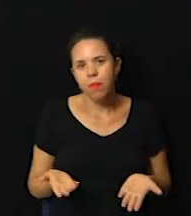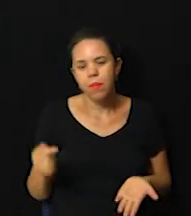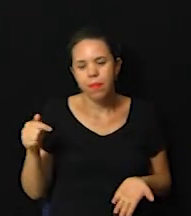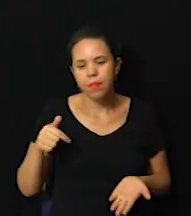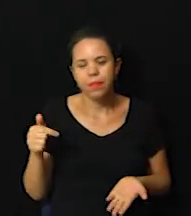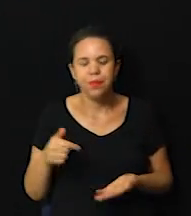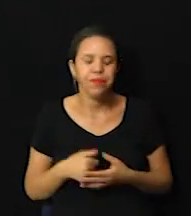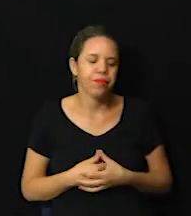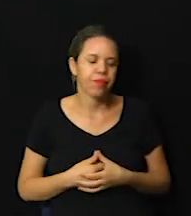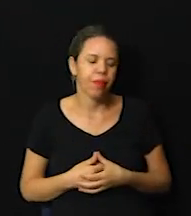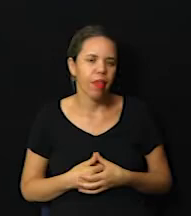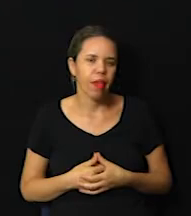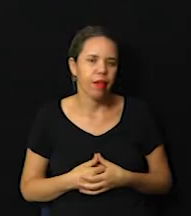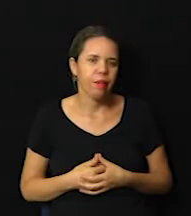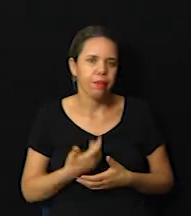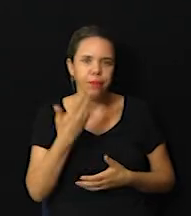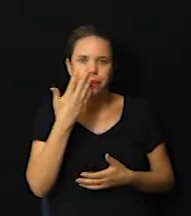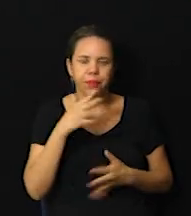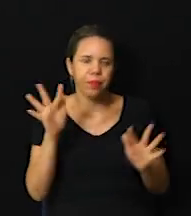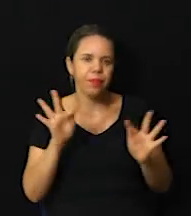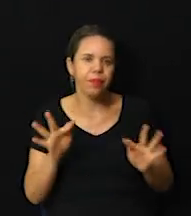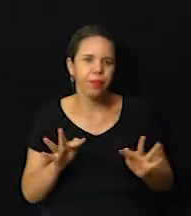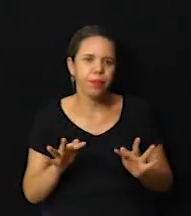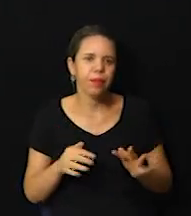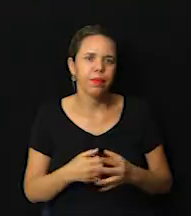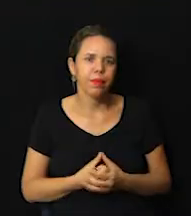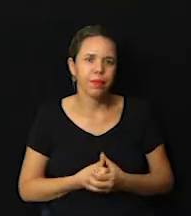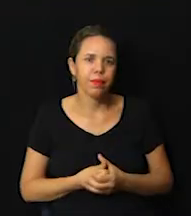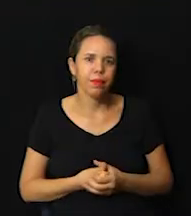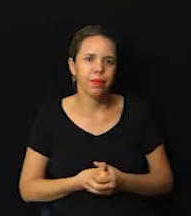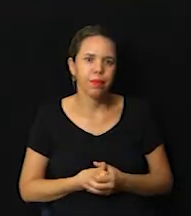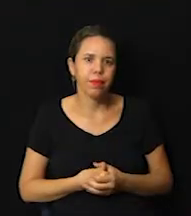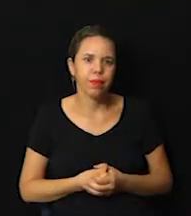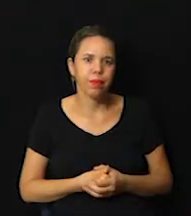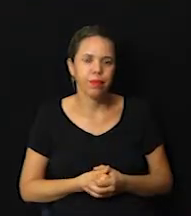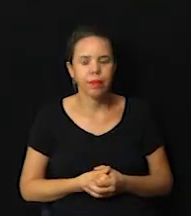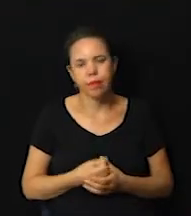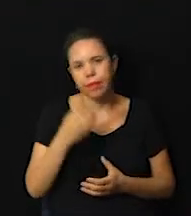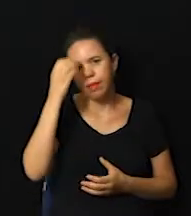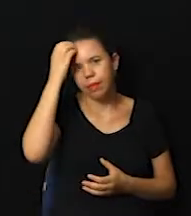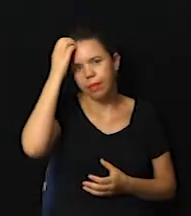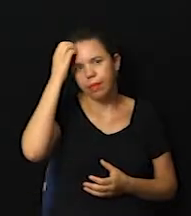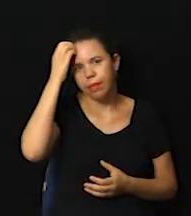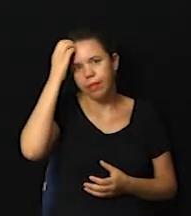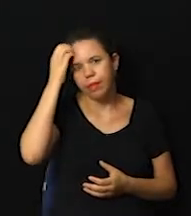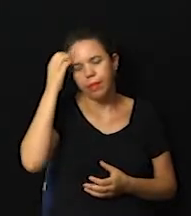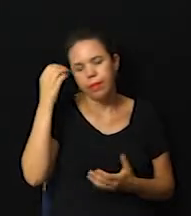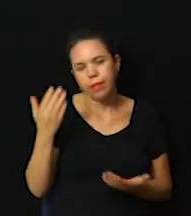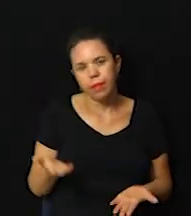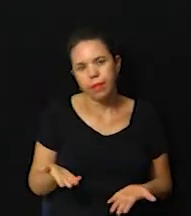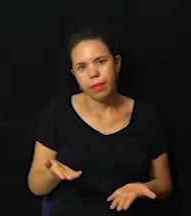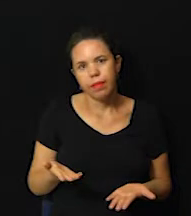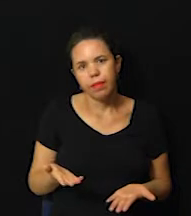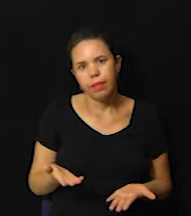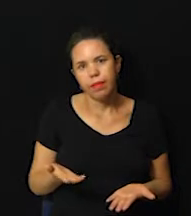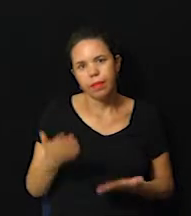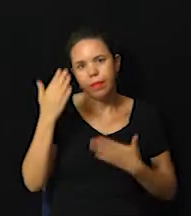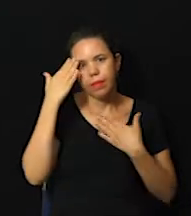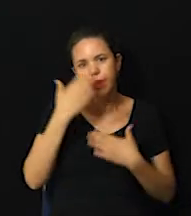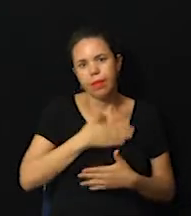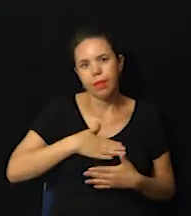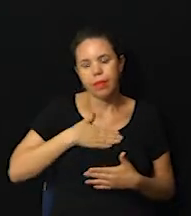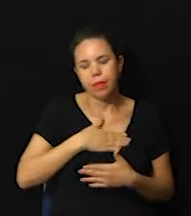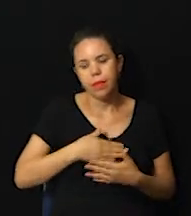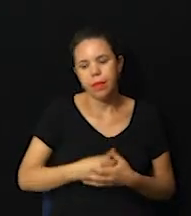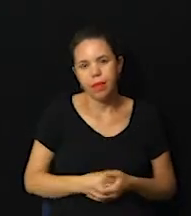aqui, literalmente, a criança feliz mesmo. Você vê sempre as crianças muito felizes, né? Isso é um trabalho muito gratificante